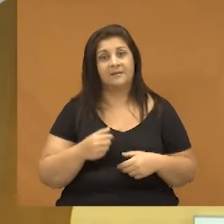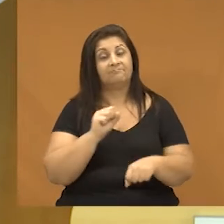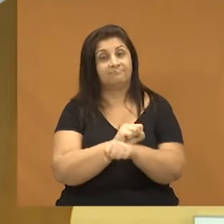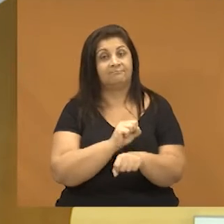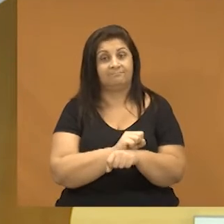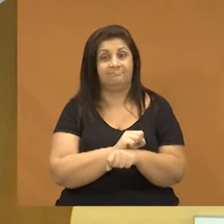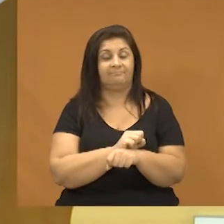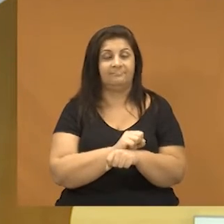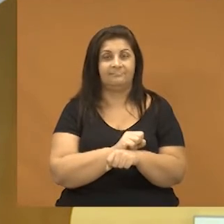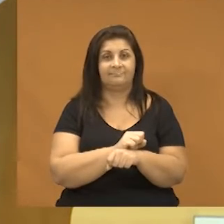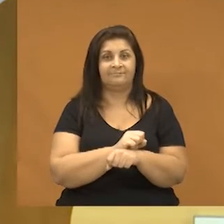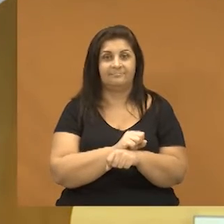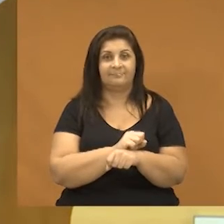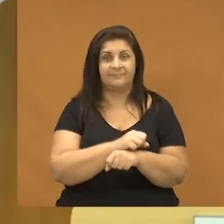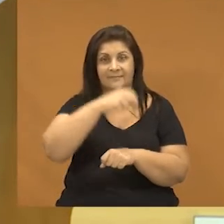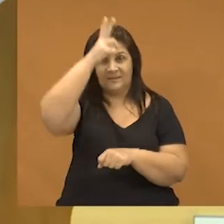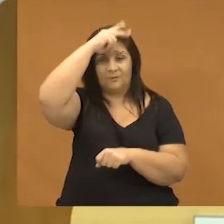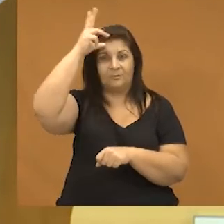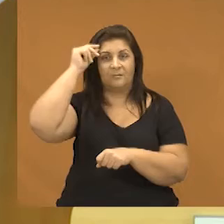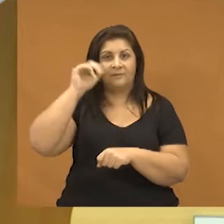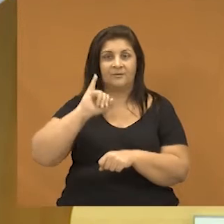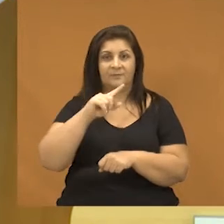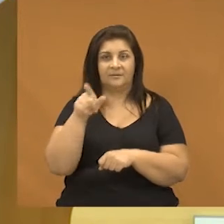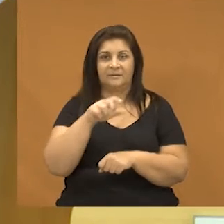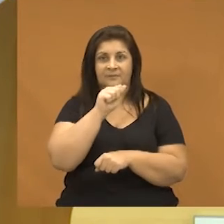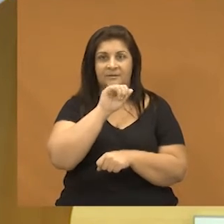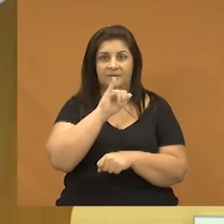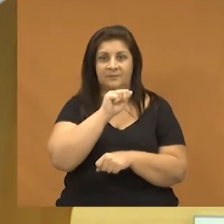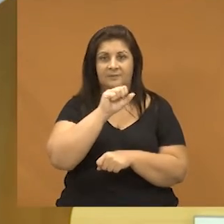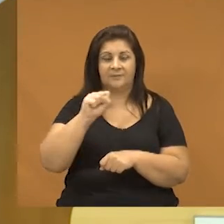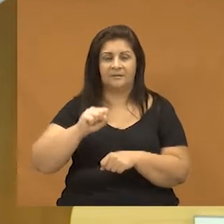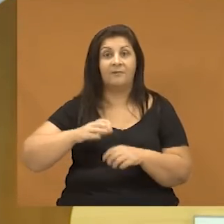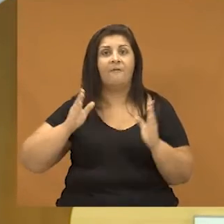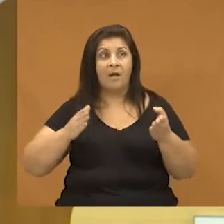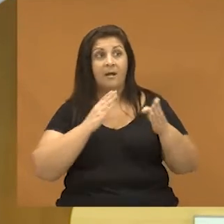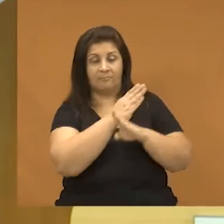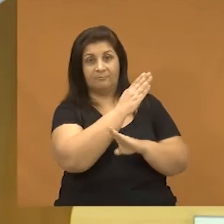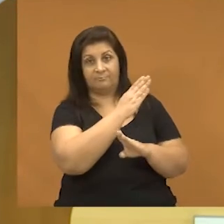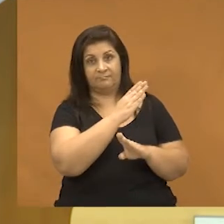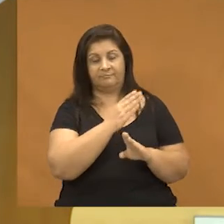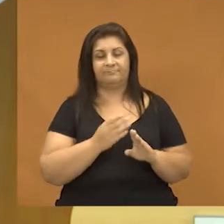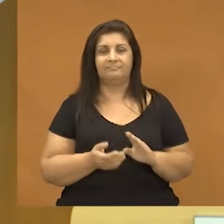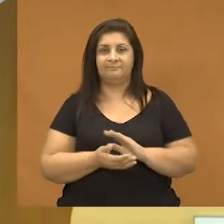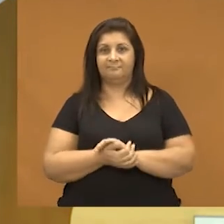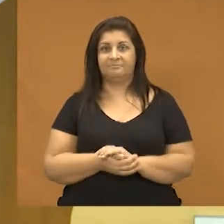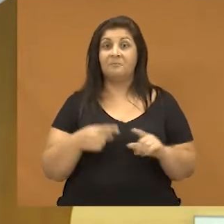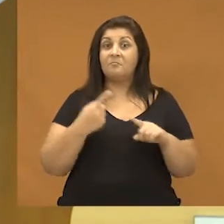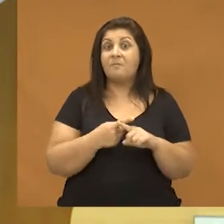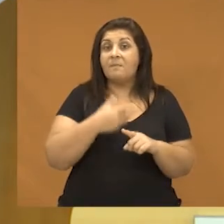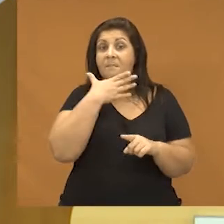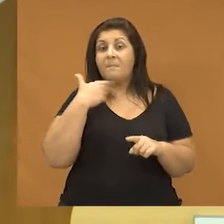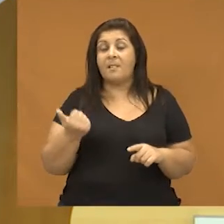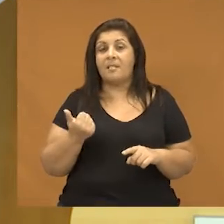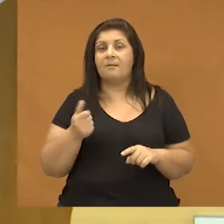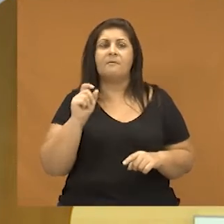Espero que o Isaías Santana vai sancionar esse projeto. Porque vai melhorar para